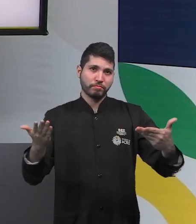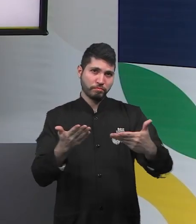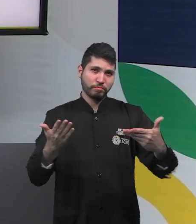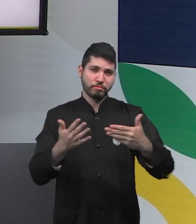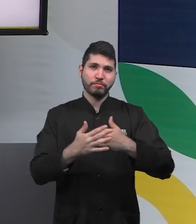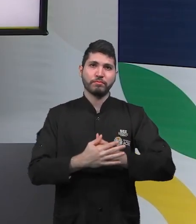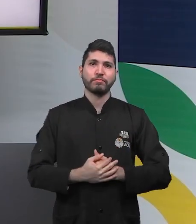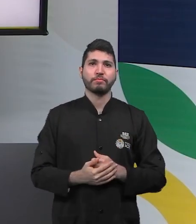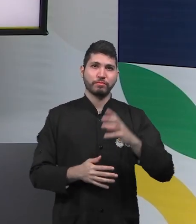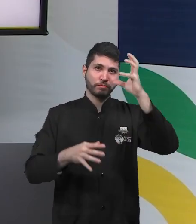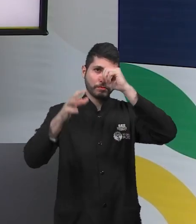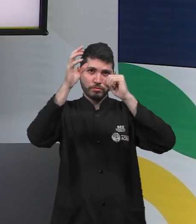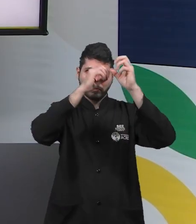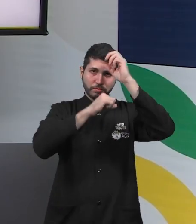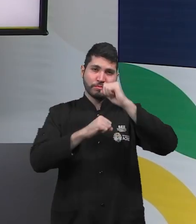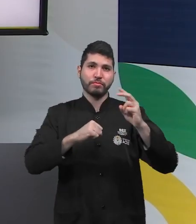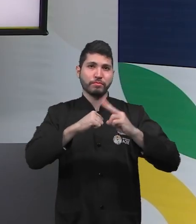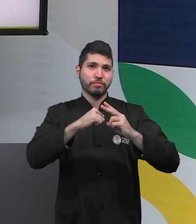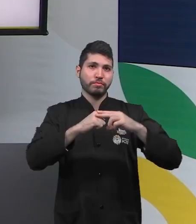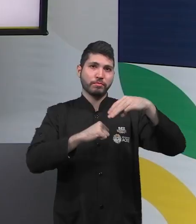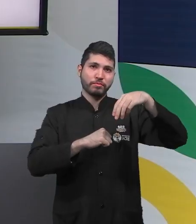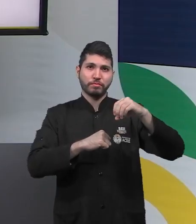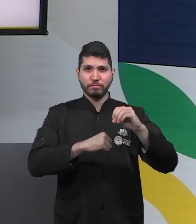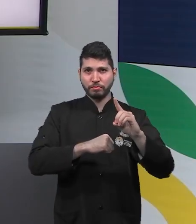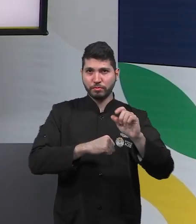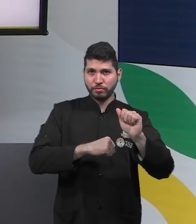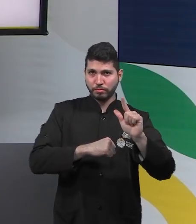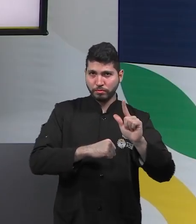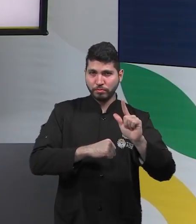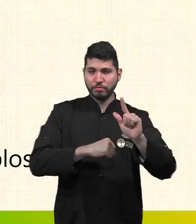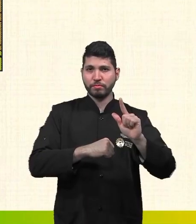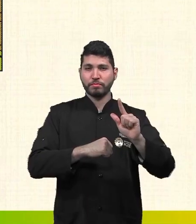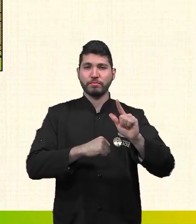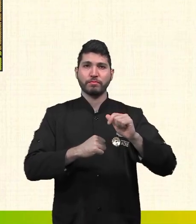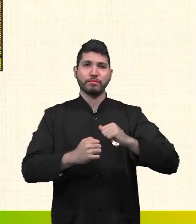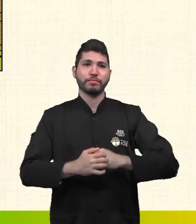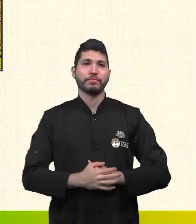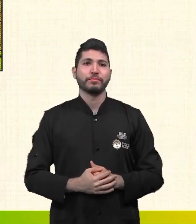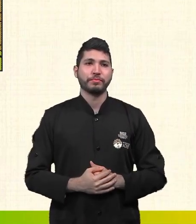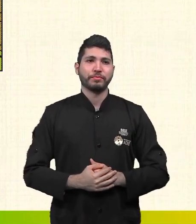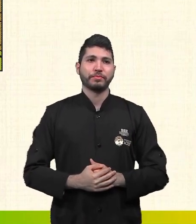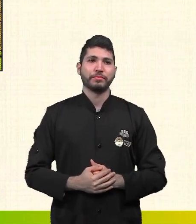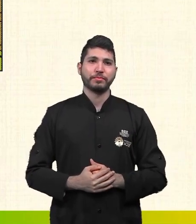nós aprendemos sobre os modal verbs, tudo bem? Vamos lá.